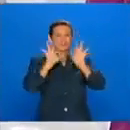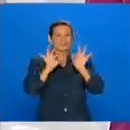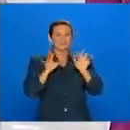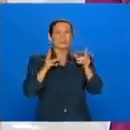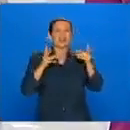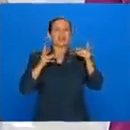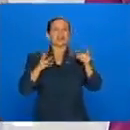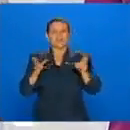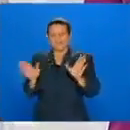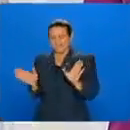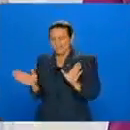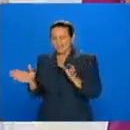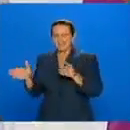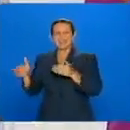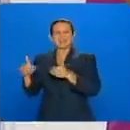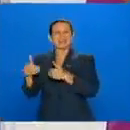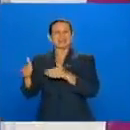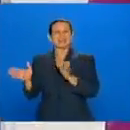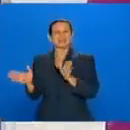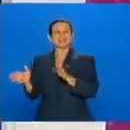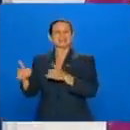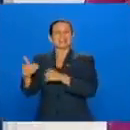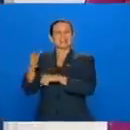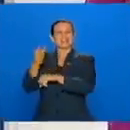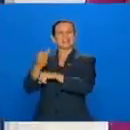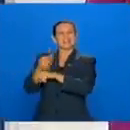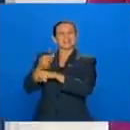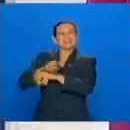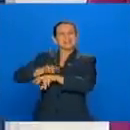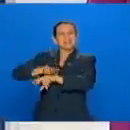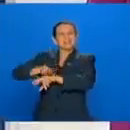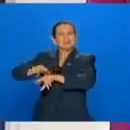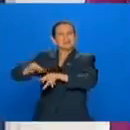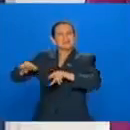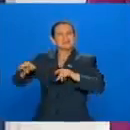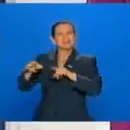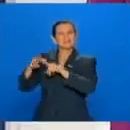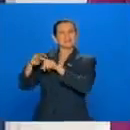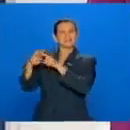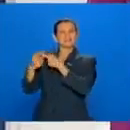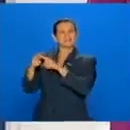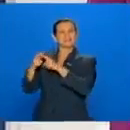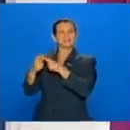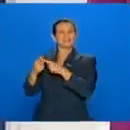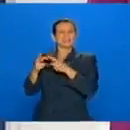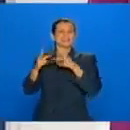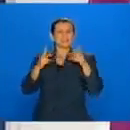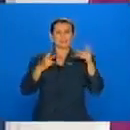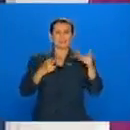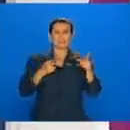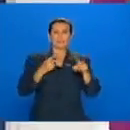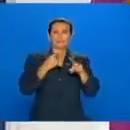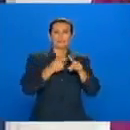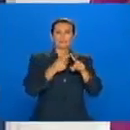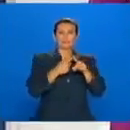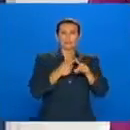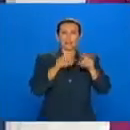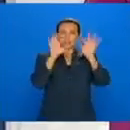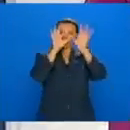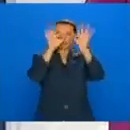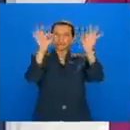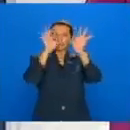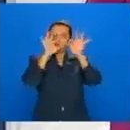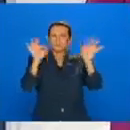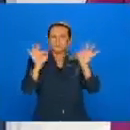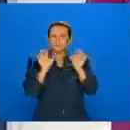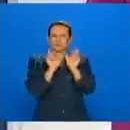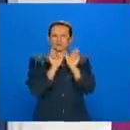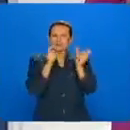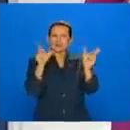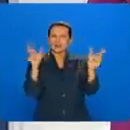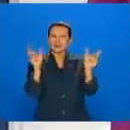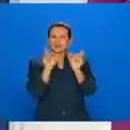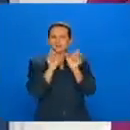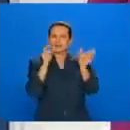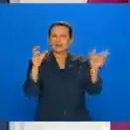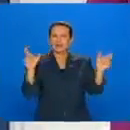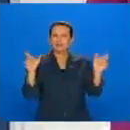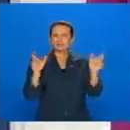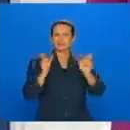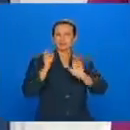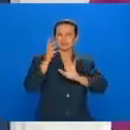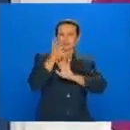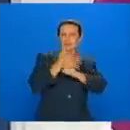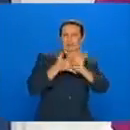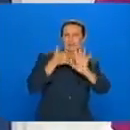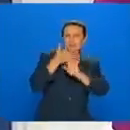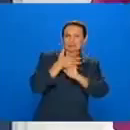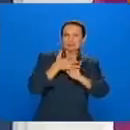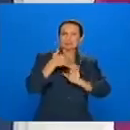de ferramentas. É esta caixa de ferramentas que vai o auxiliar numa análise, numa percepção